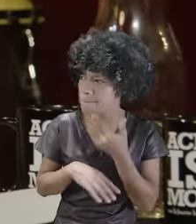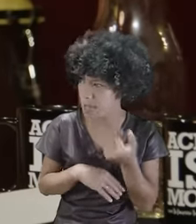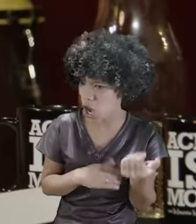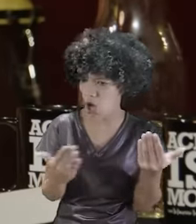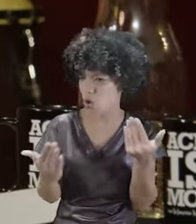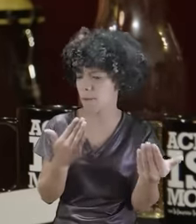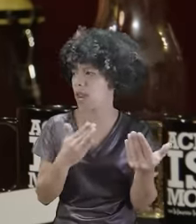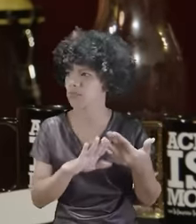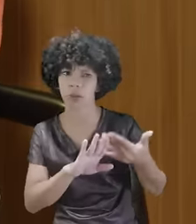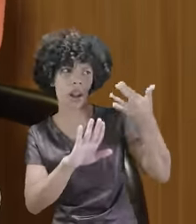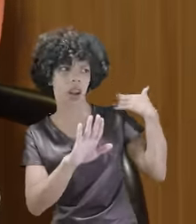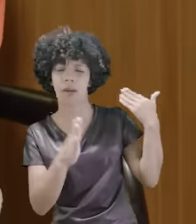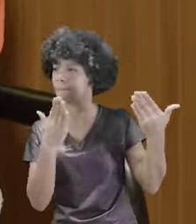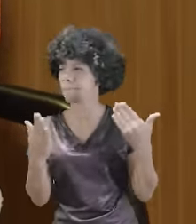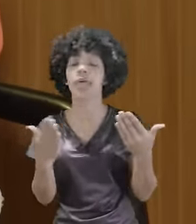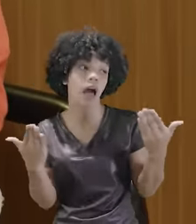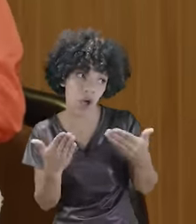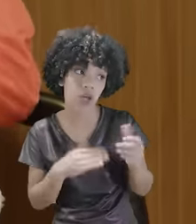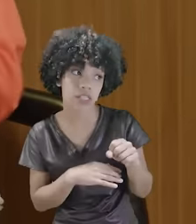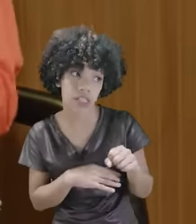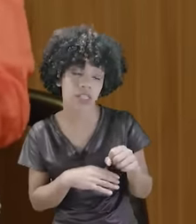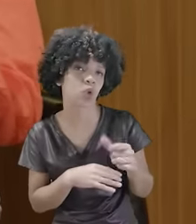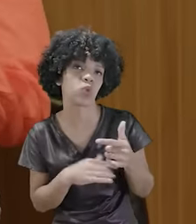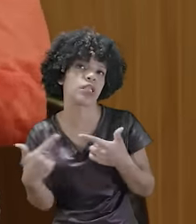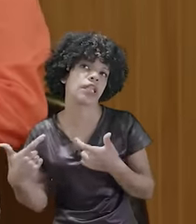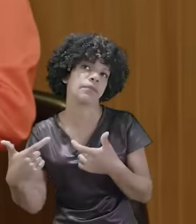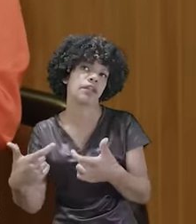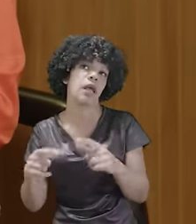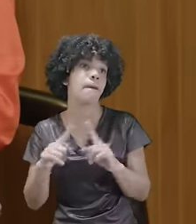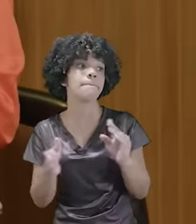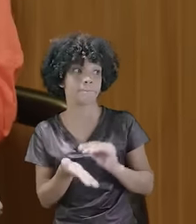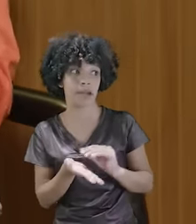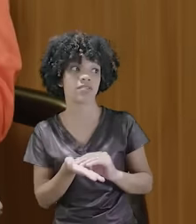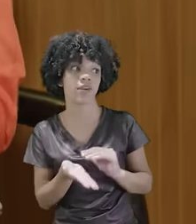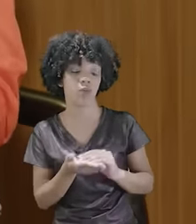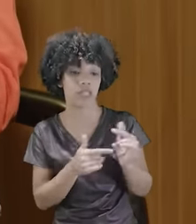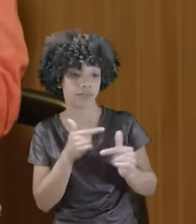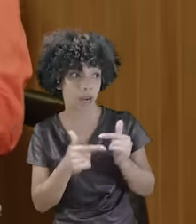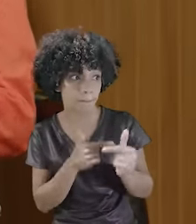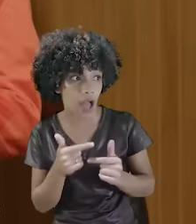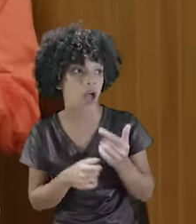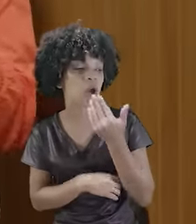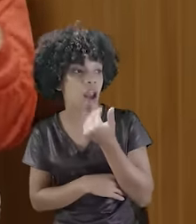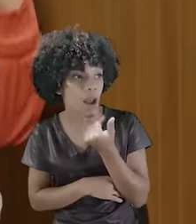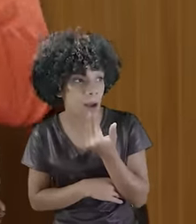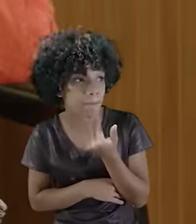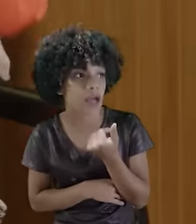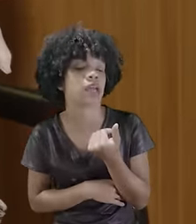Melhorou a situação da Síria Desde o tempo que agora melhorou agora não tem mais guerra mas solta assim de trabalho de